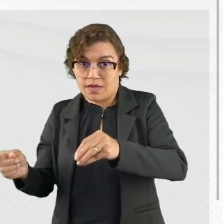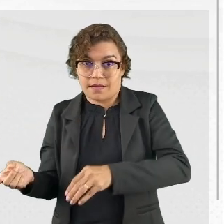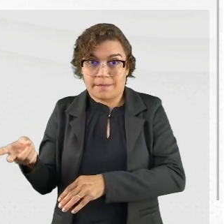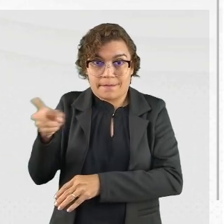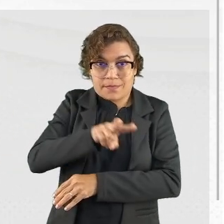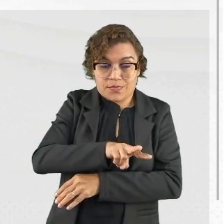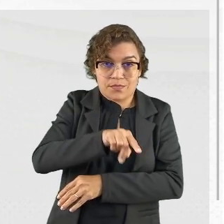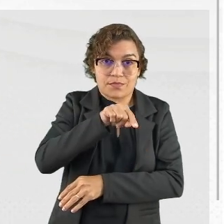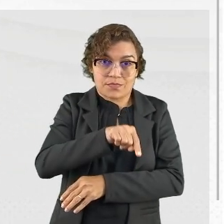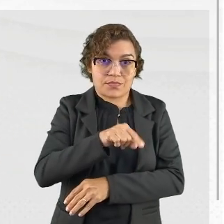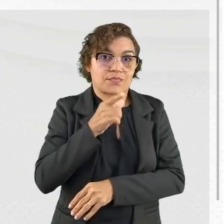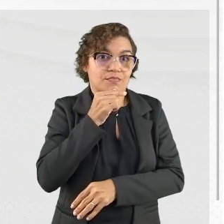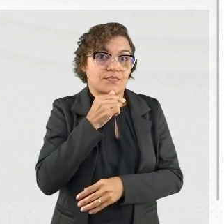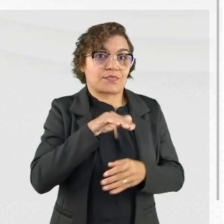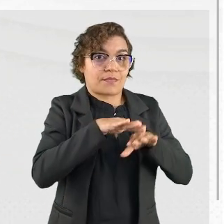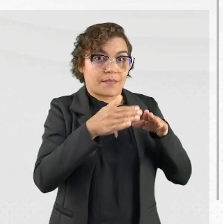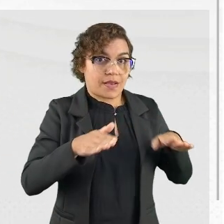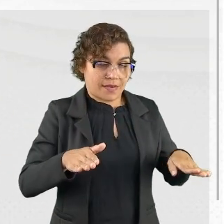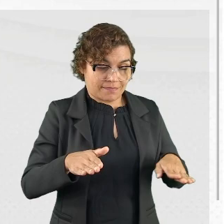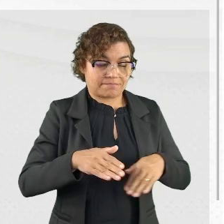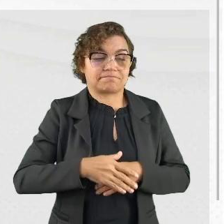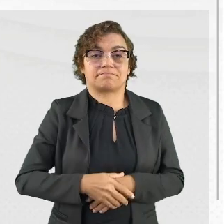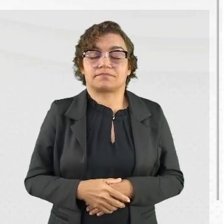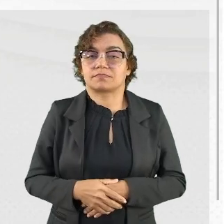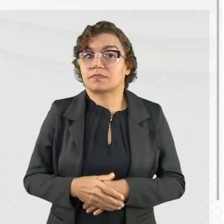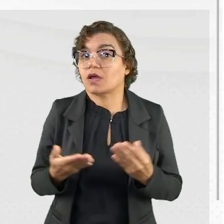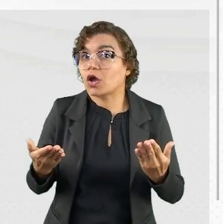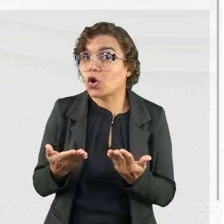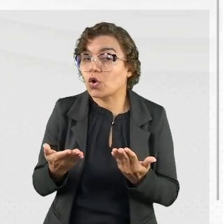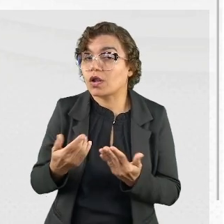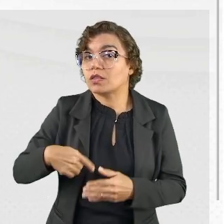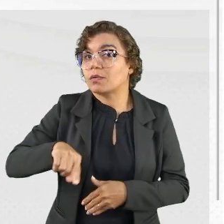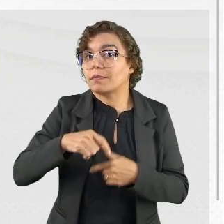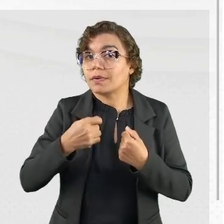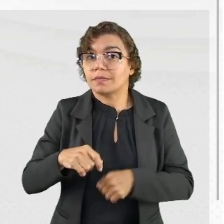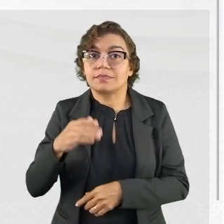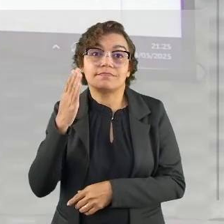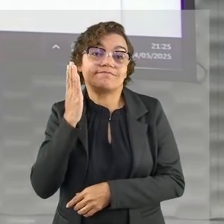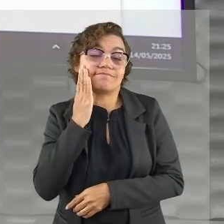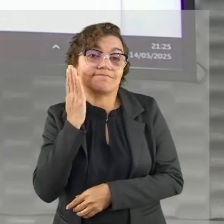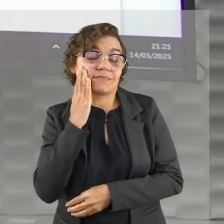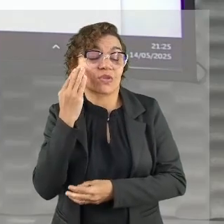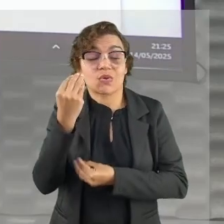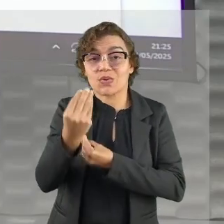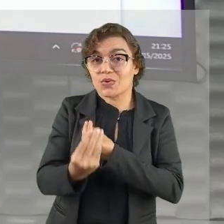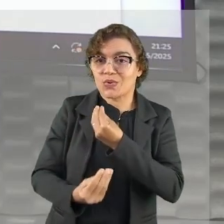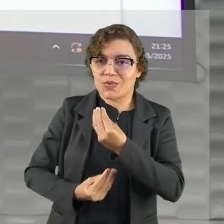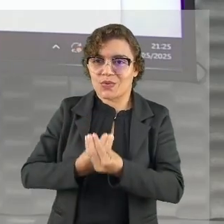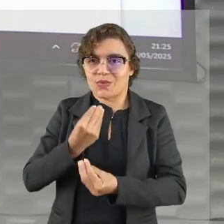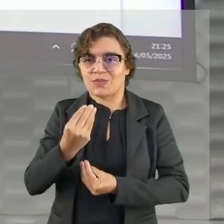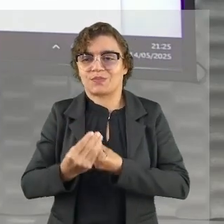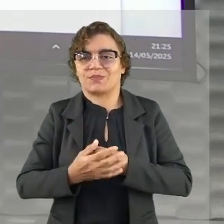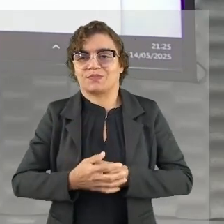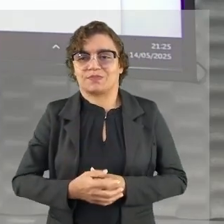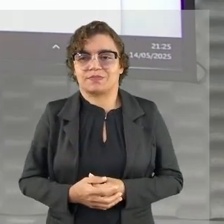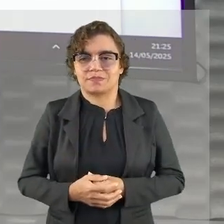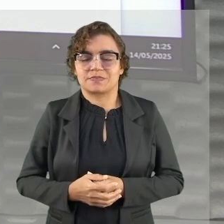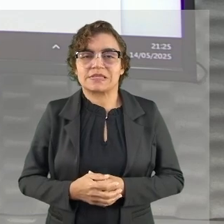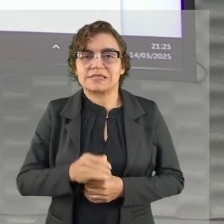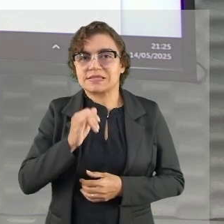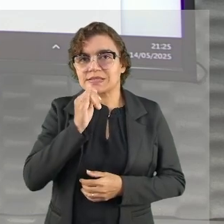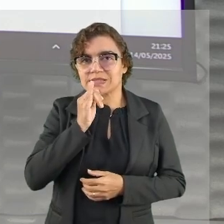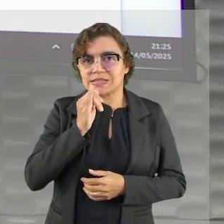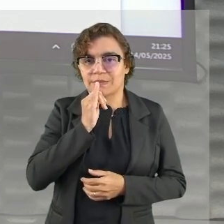mar, certo? Agora é a gente entender isso, tá? Vamos aqui,